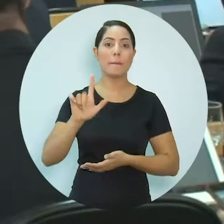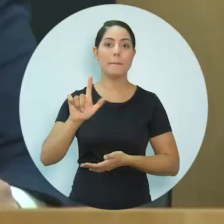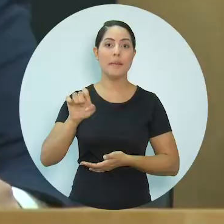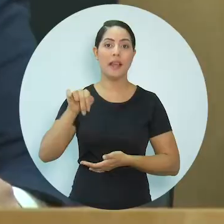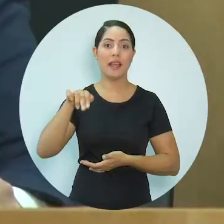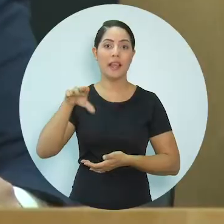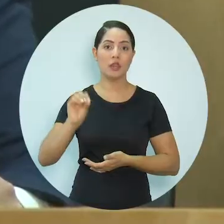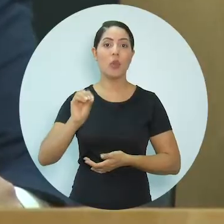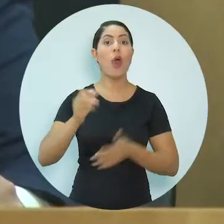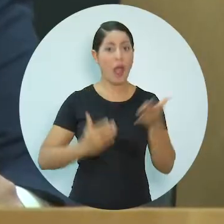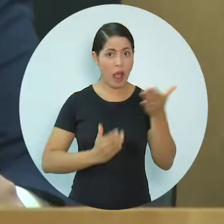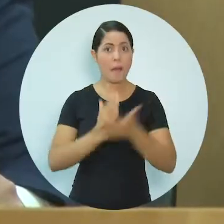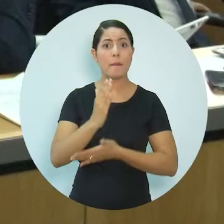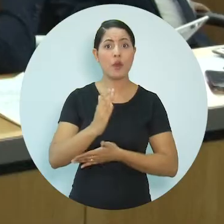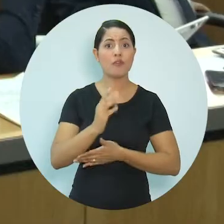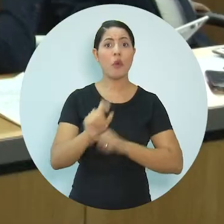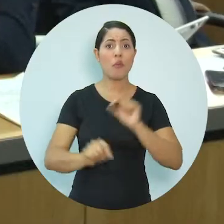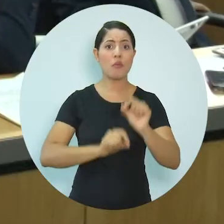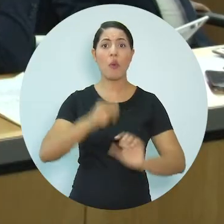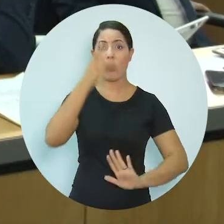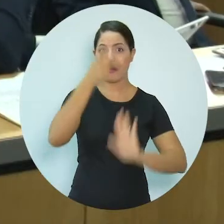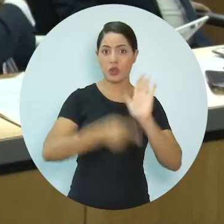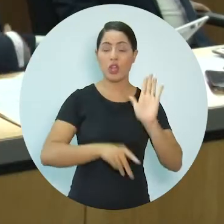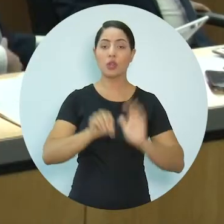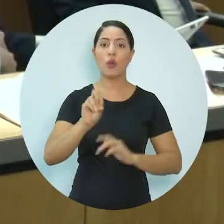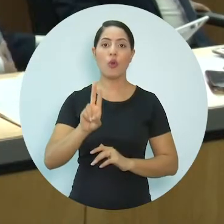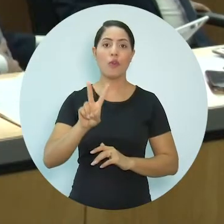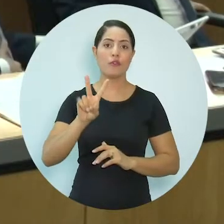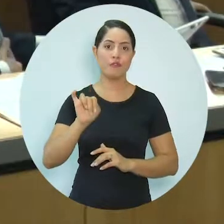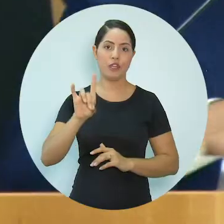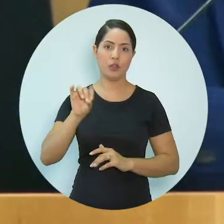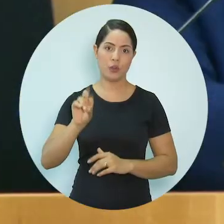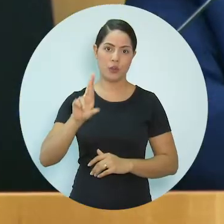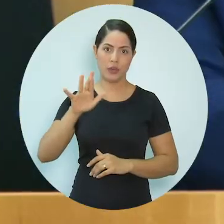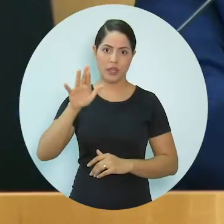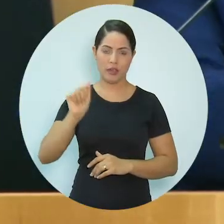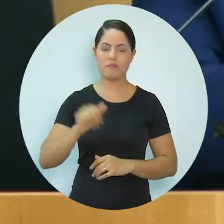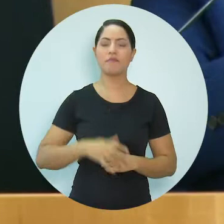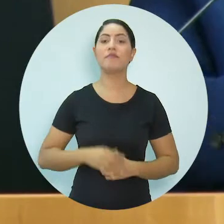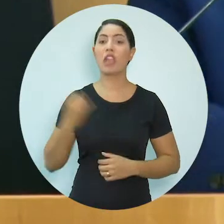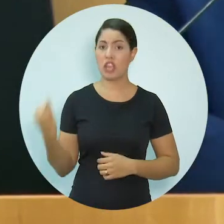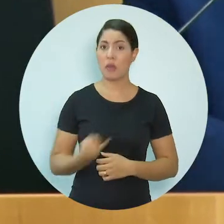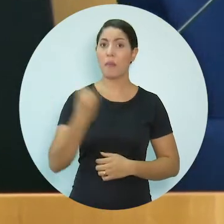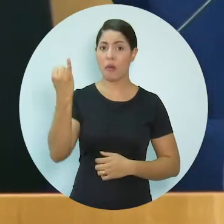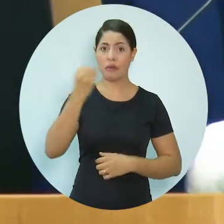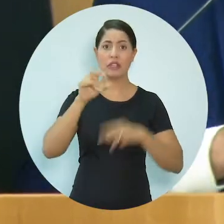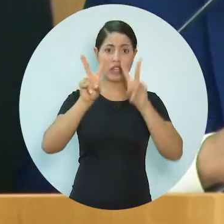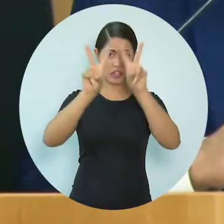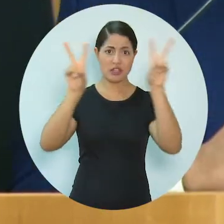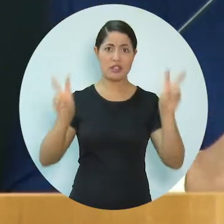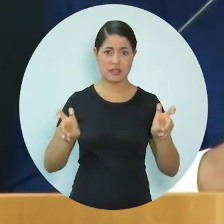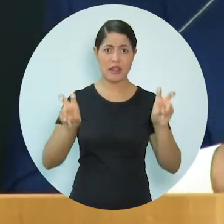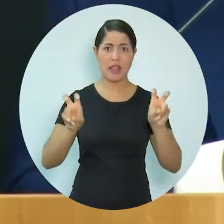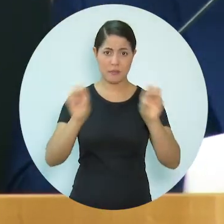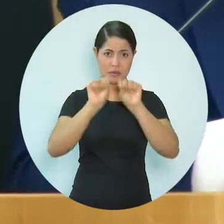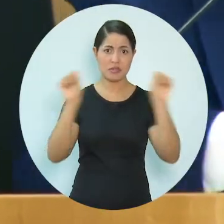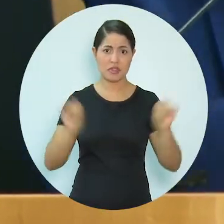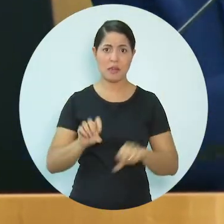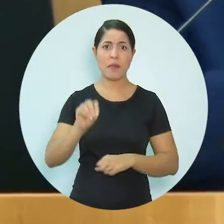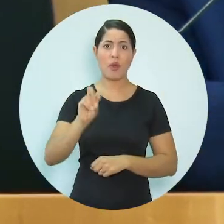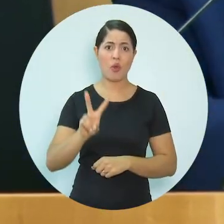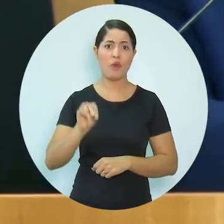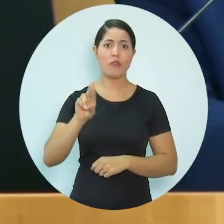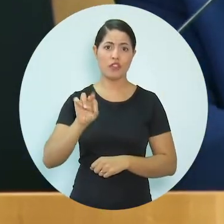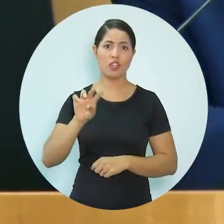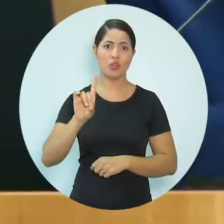aprova a criação de um sistema de ouvidorias nacional e das seccionais. O sistema de ouvidoria é um passo importante na